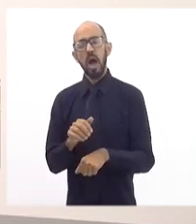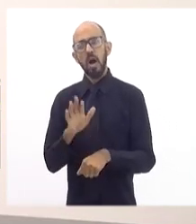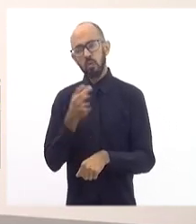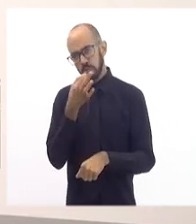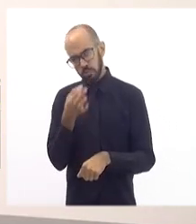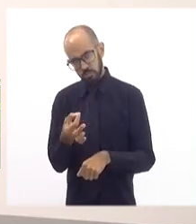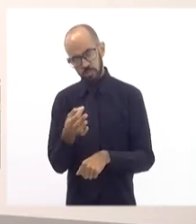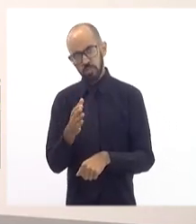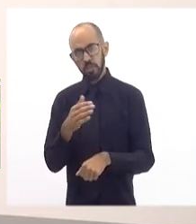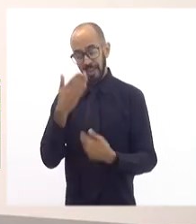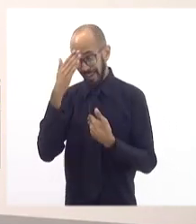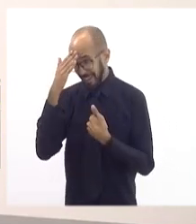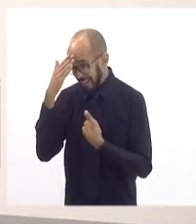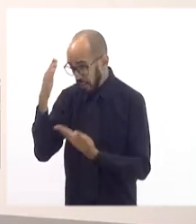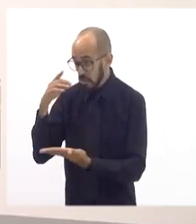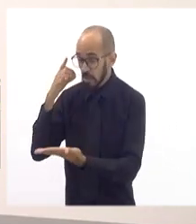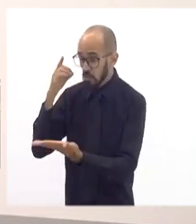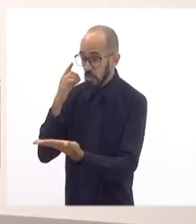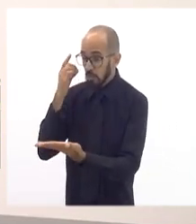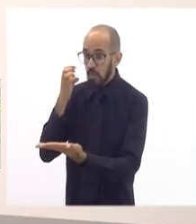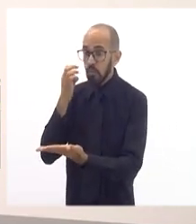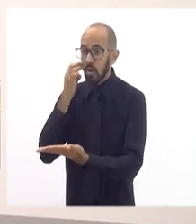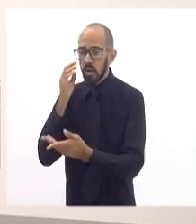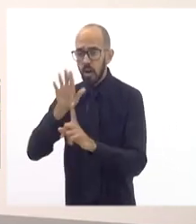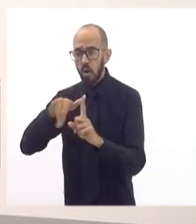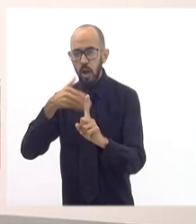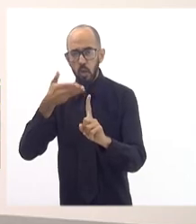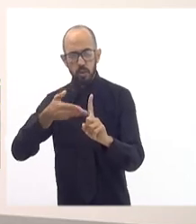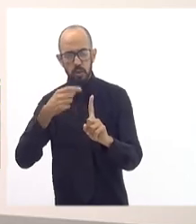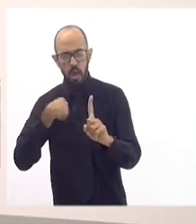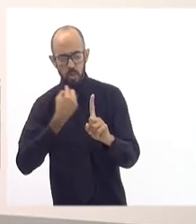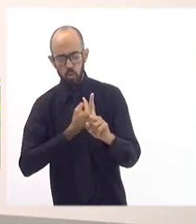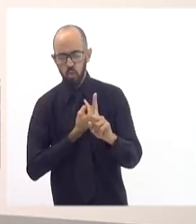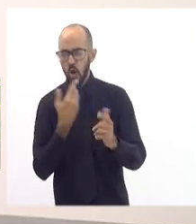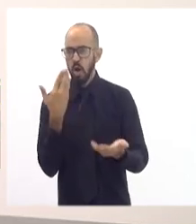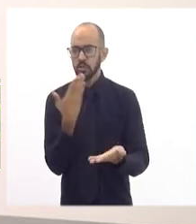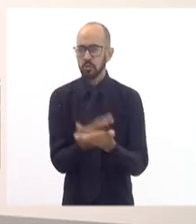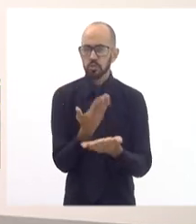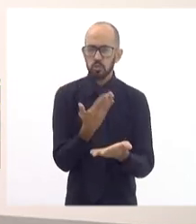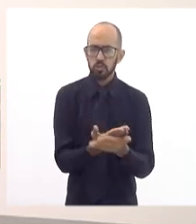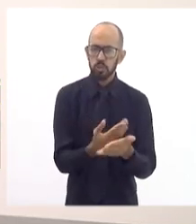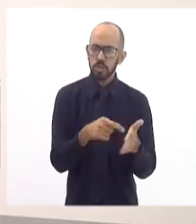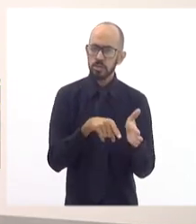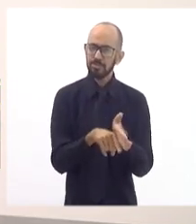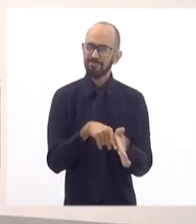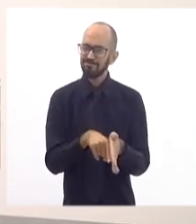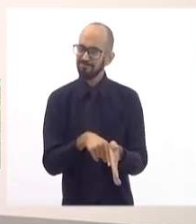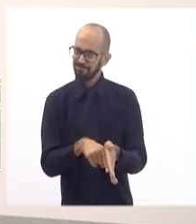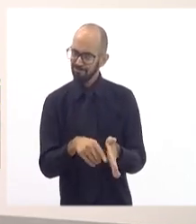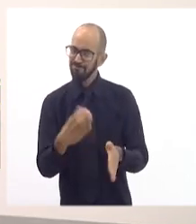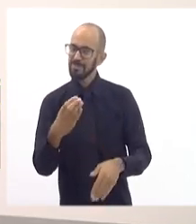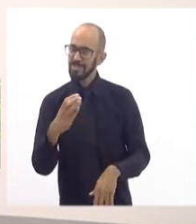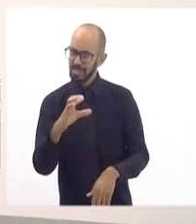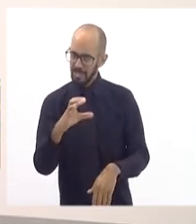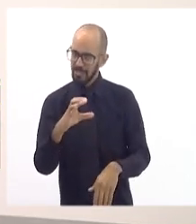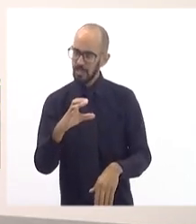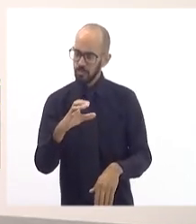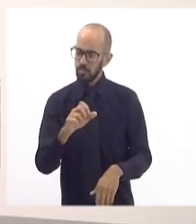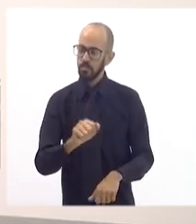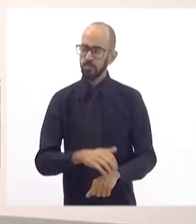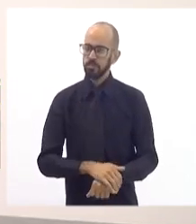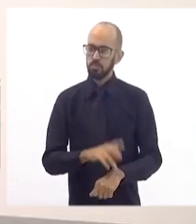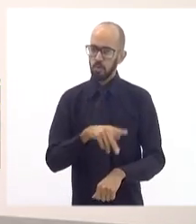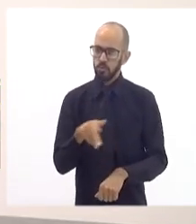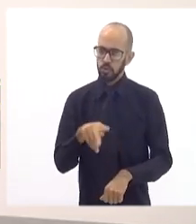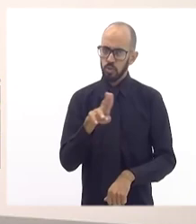Deputado Valdete reconhecimento a nós cientistas professores universitários Ou seja que a gente vê